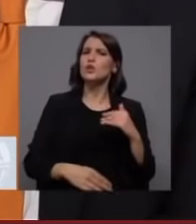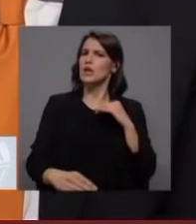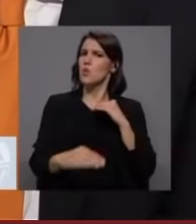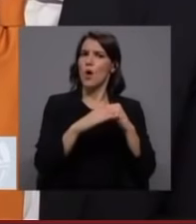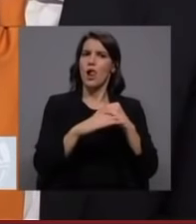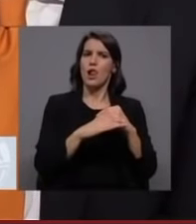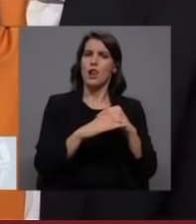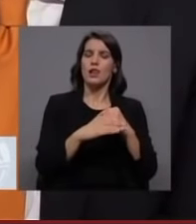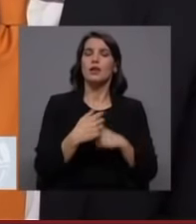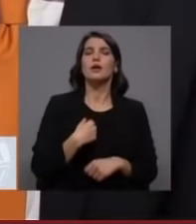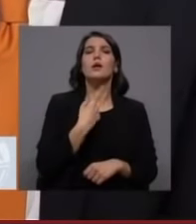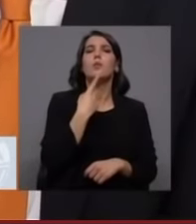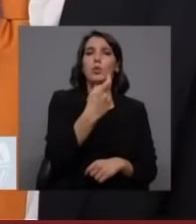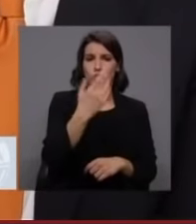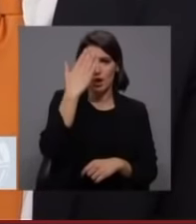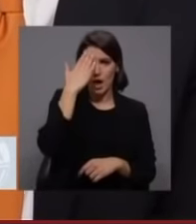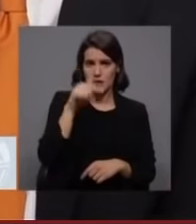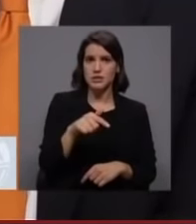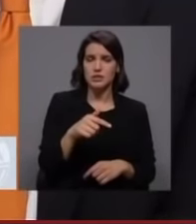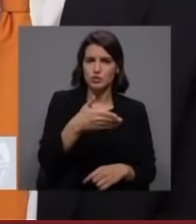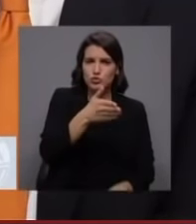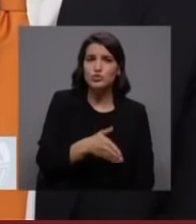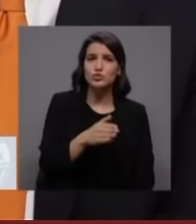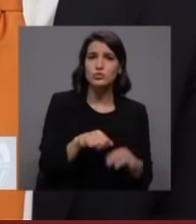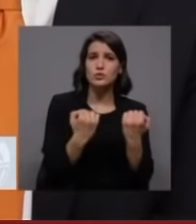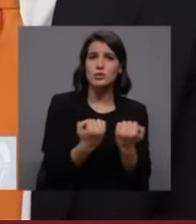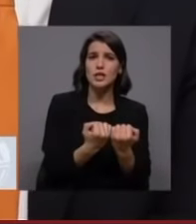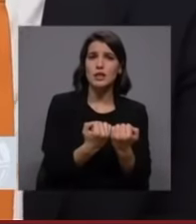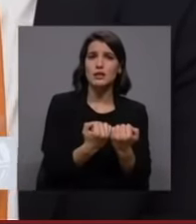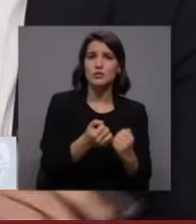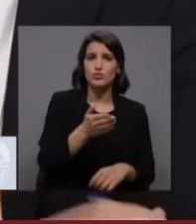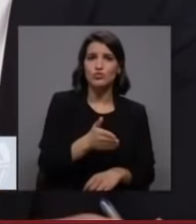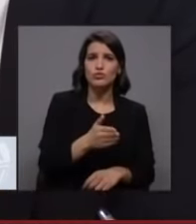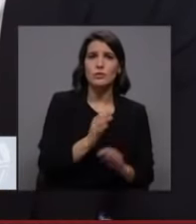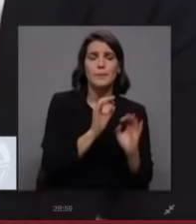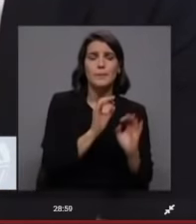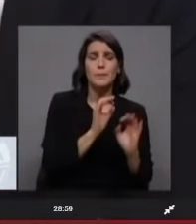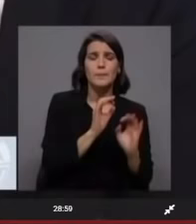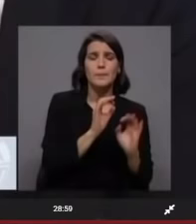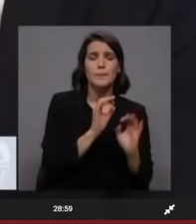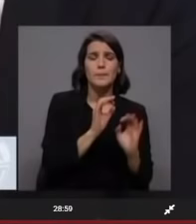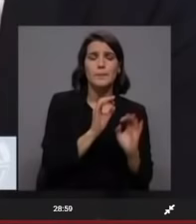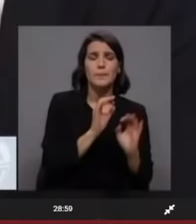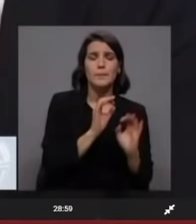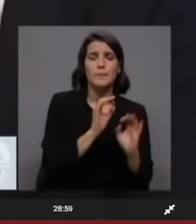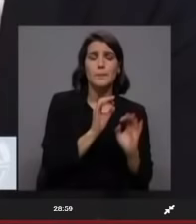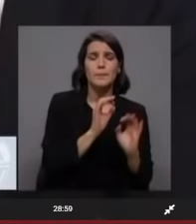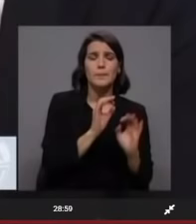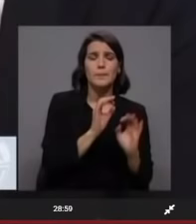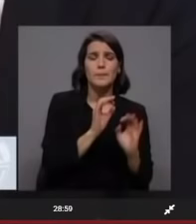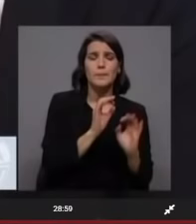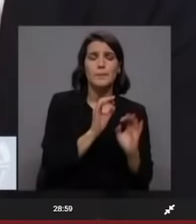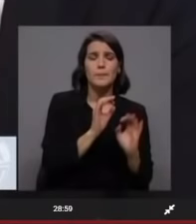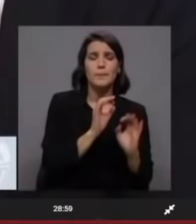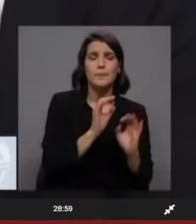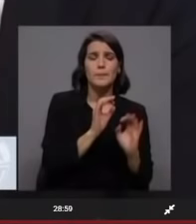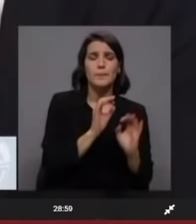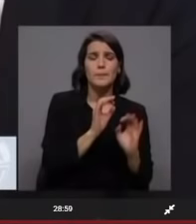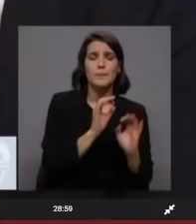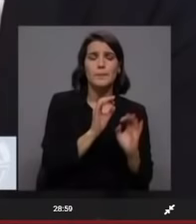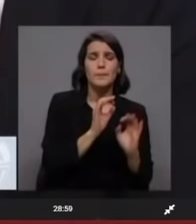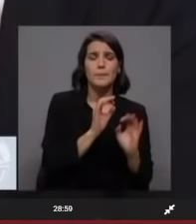mesma mas eu produzi se acha que está uma cidade justa que é uma pronto lá vamos nós que eu ver trabalha não vou entrar nesses Campos querem